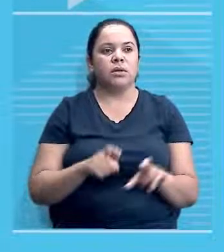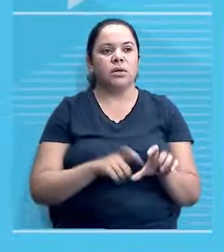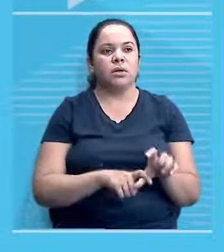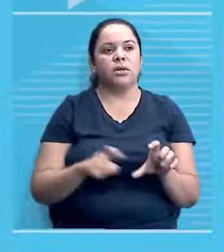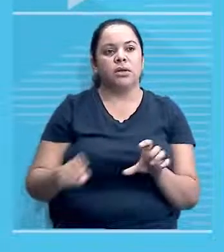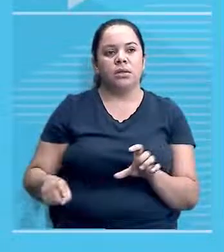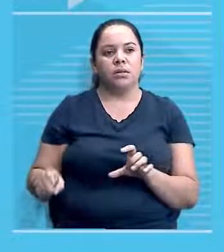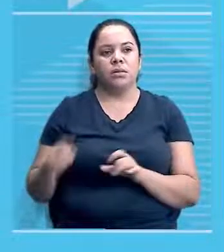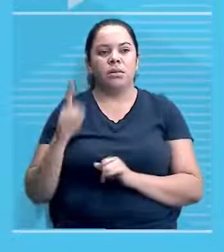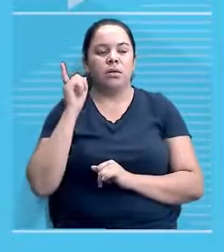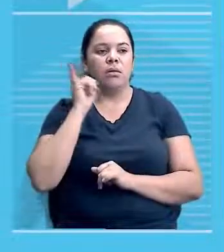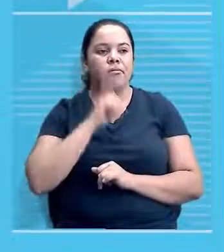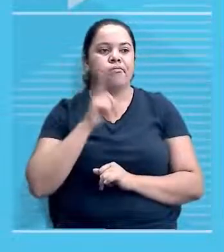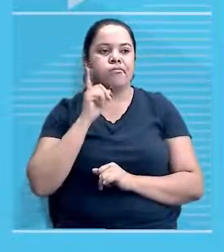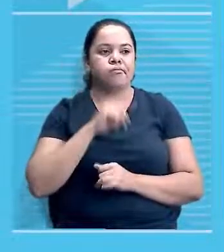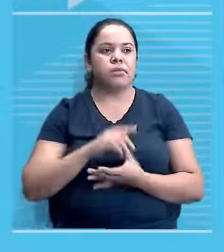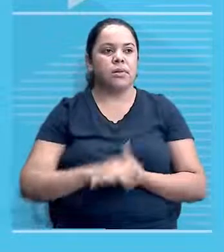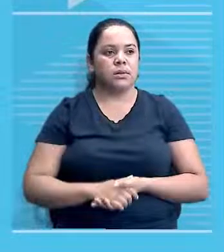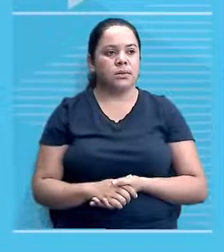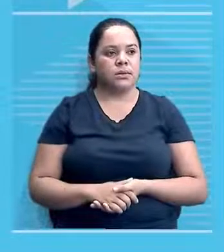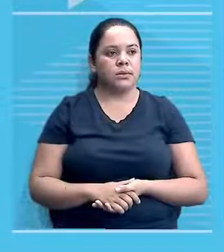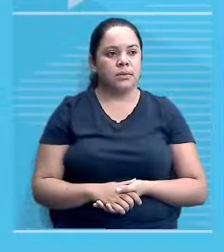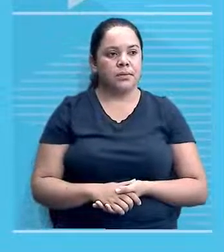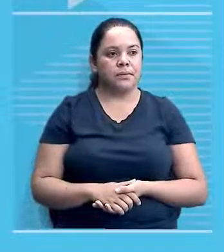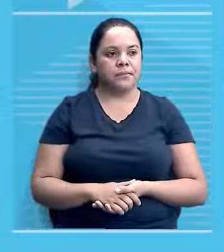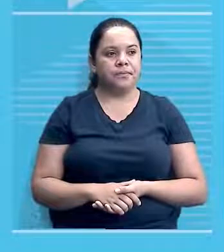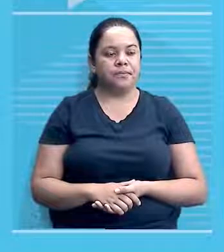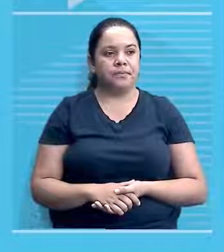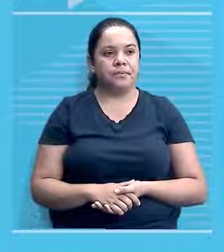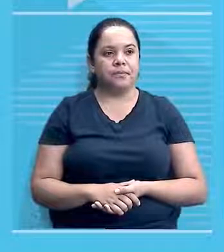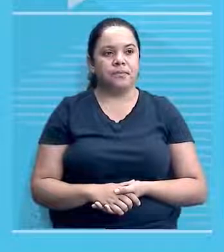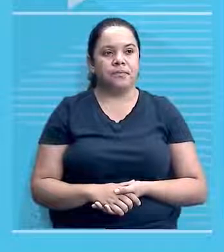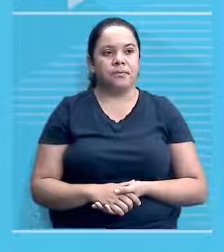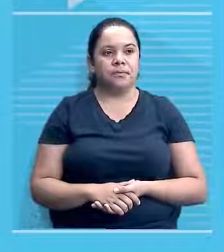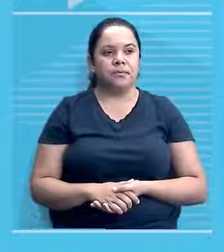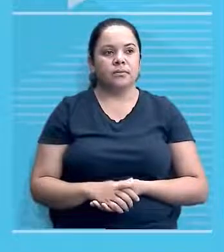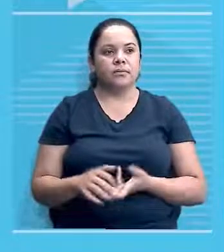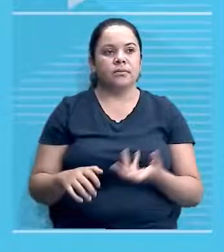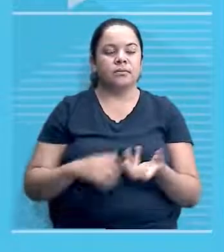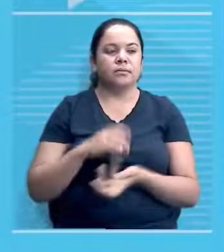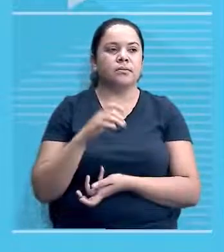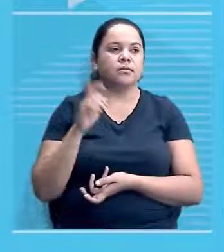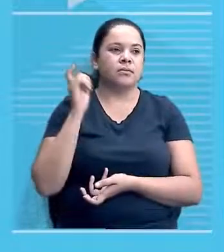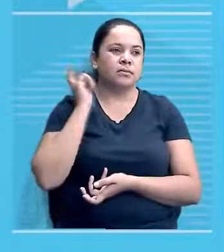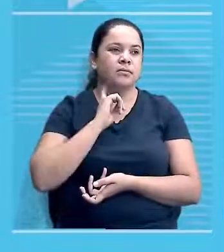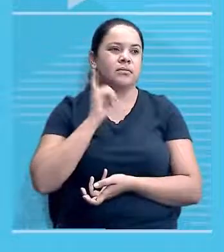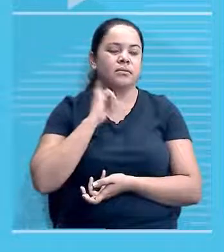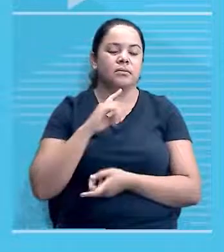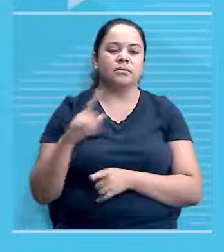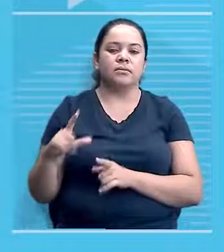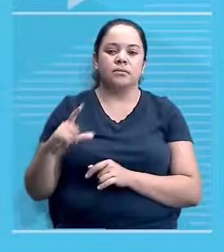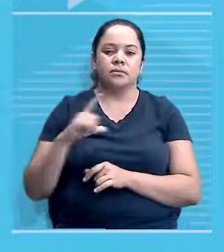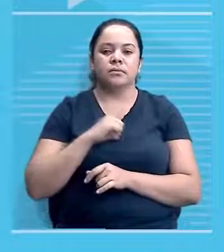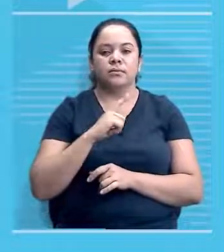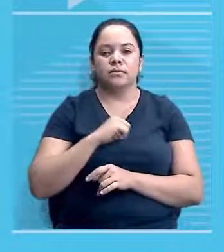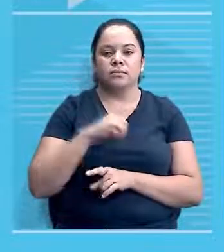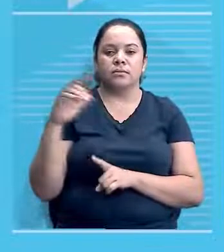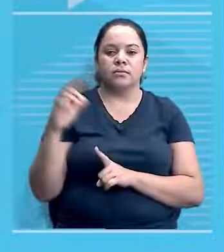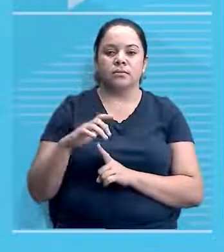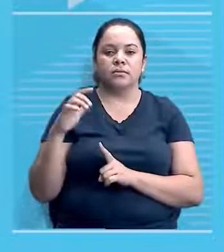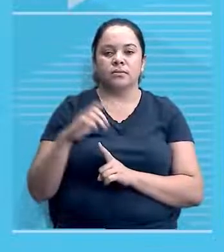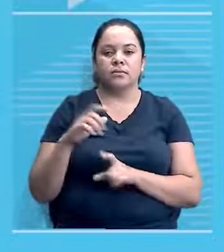Francesa é tanto que a conjuração mineira ela teve mais influência da Independência Americana